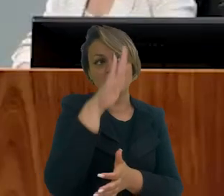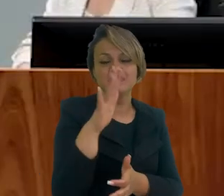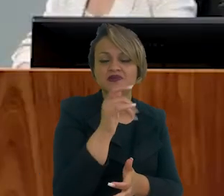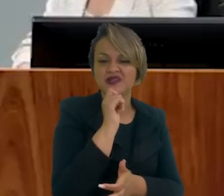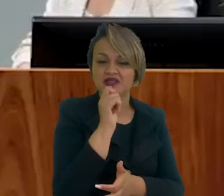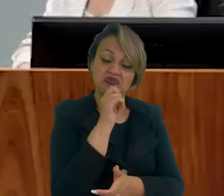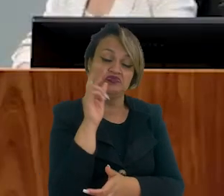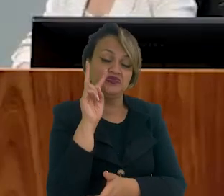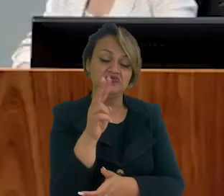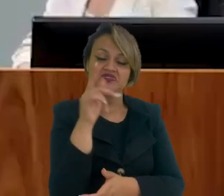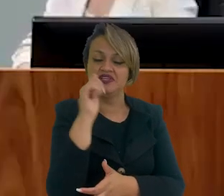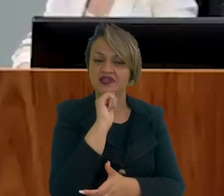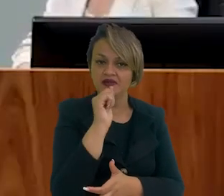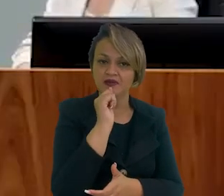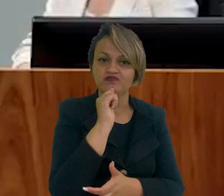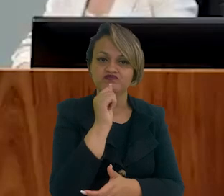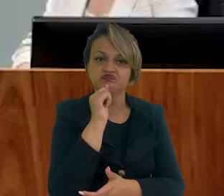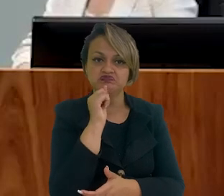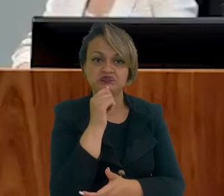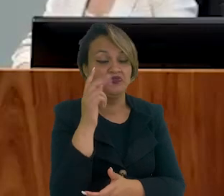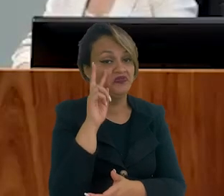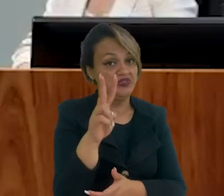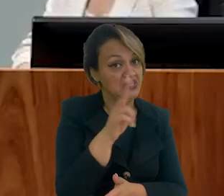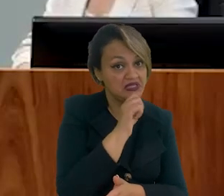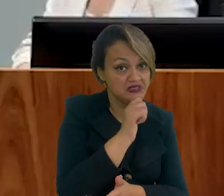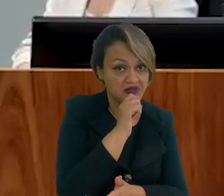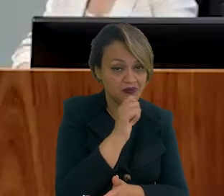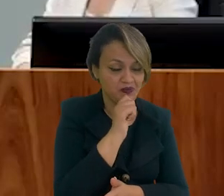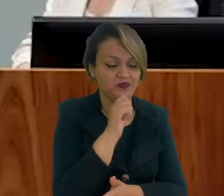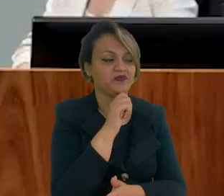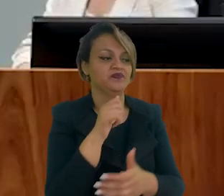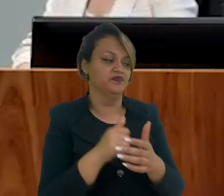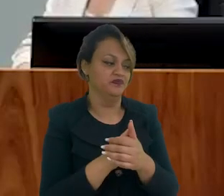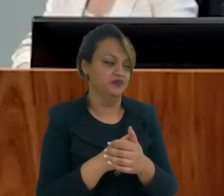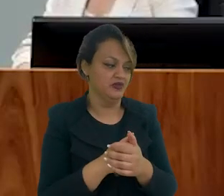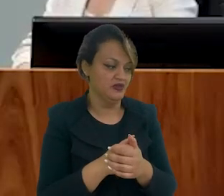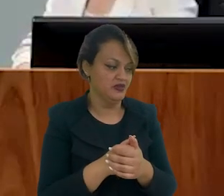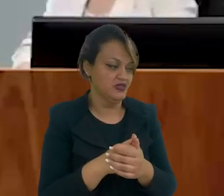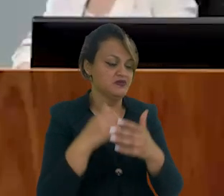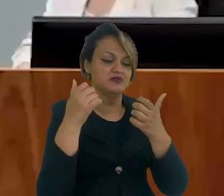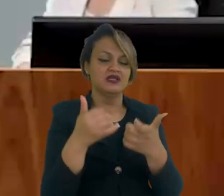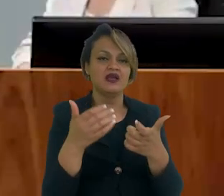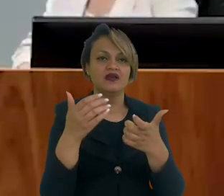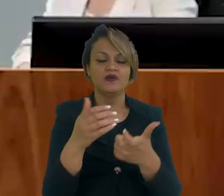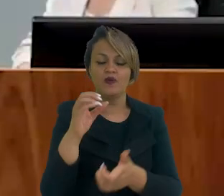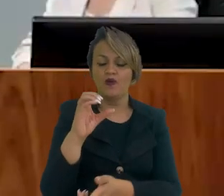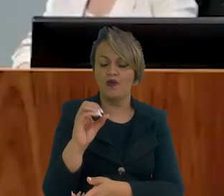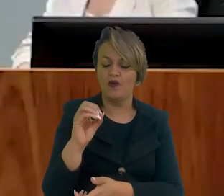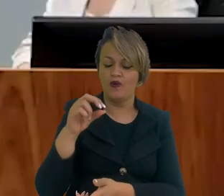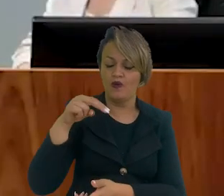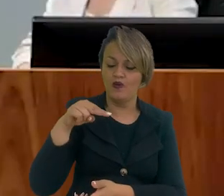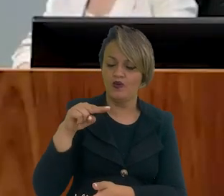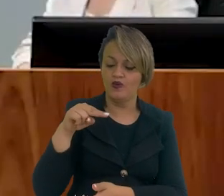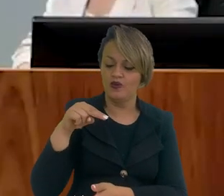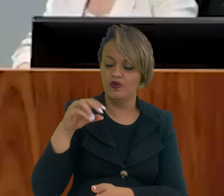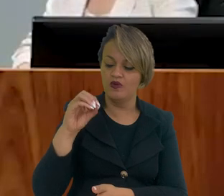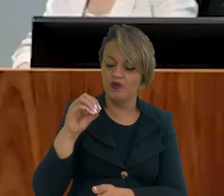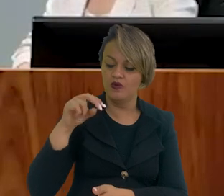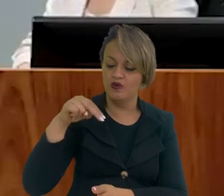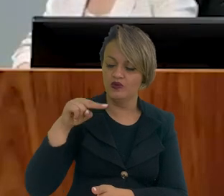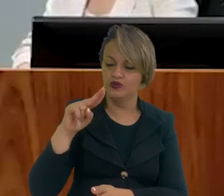alguns Eu já ouvi falar isso não vi aqui no Brasil ainda talvez o professor Mário tenha ouvido eu não ouvi né